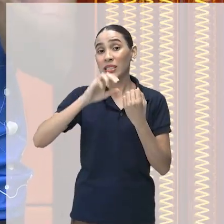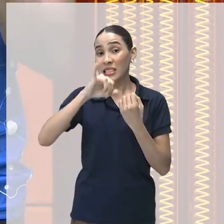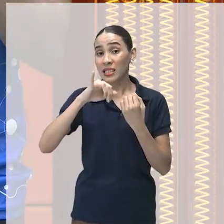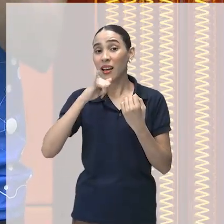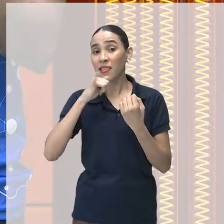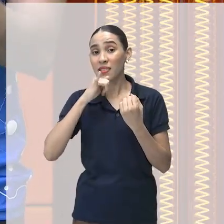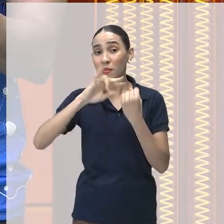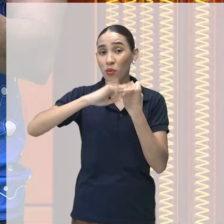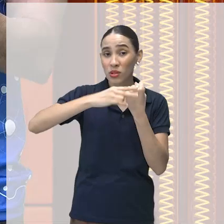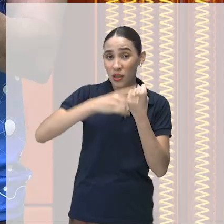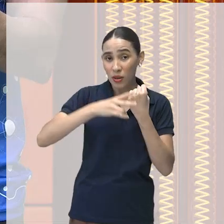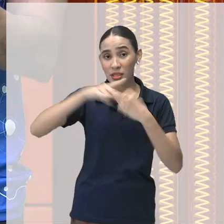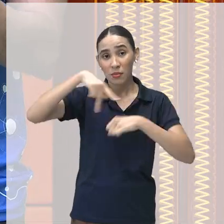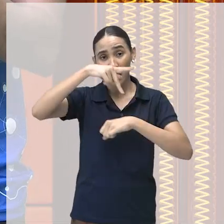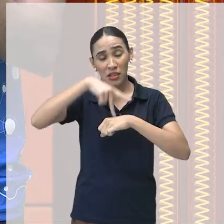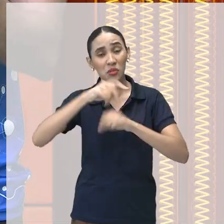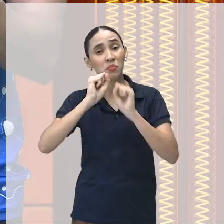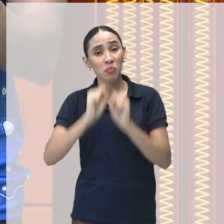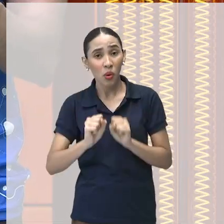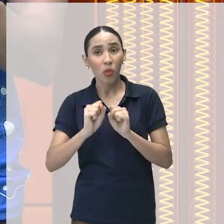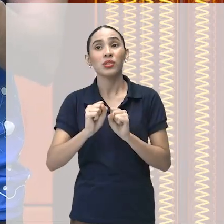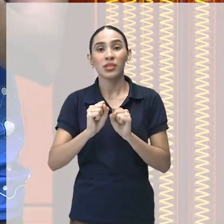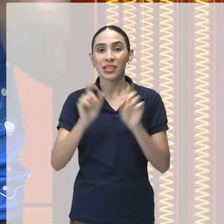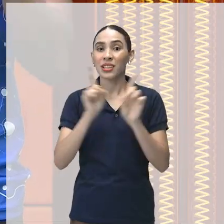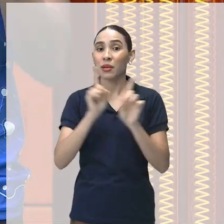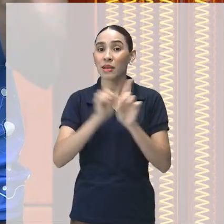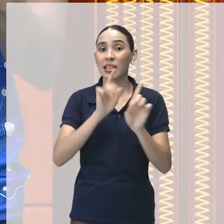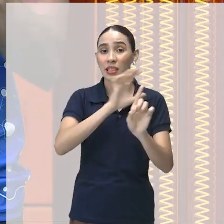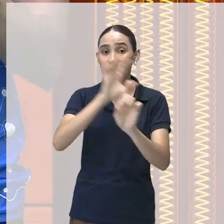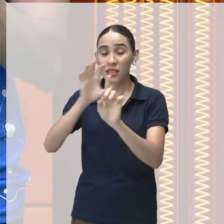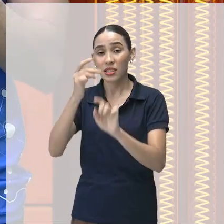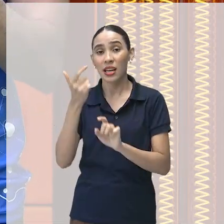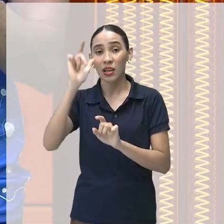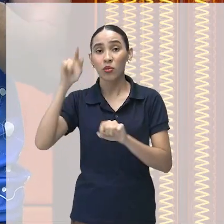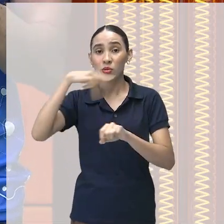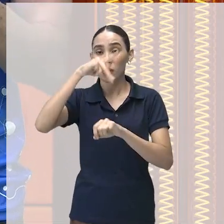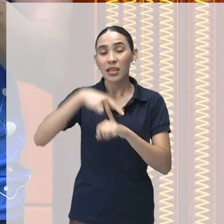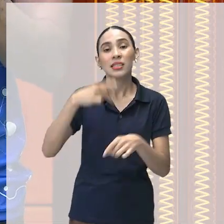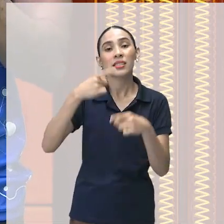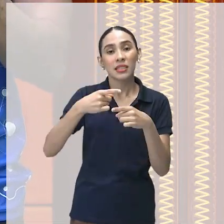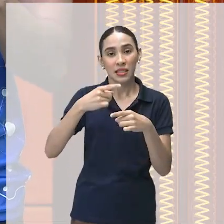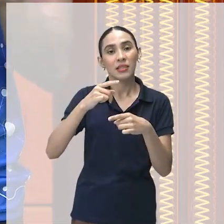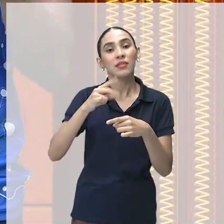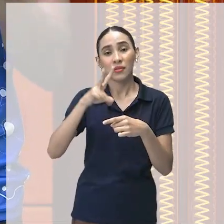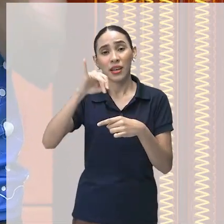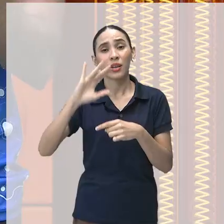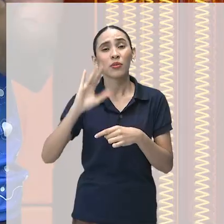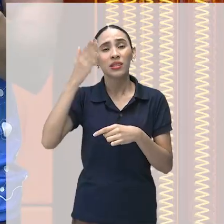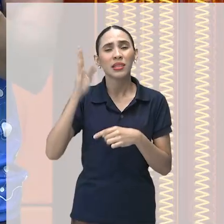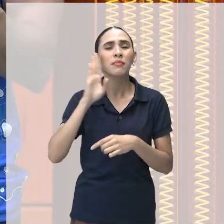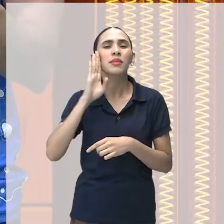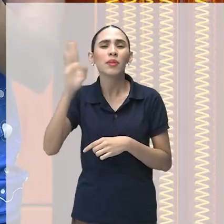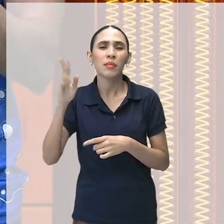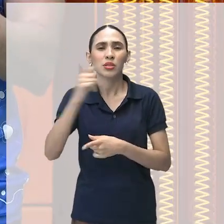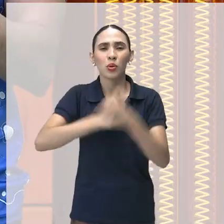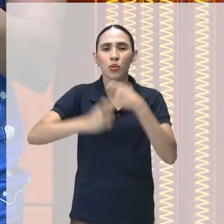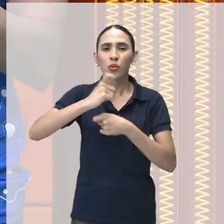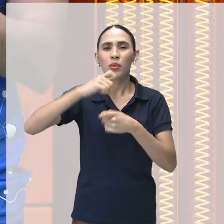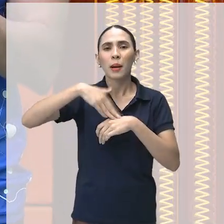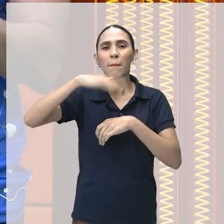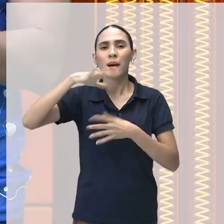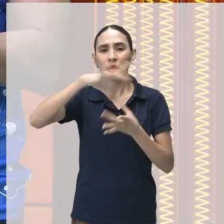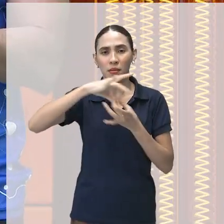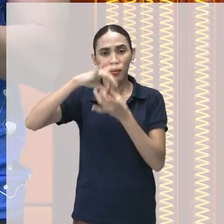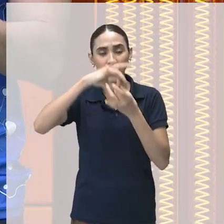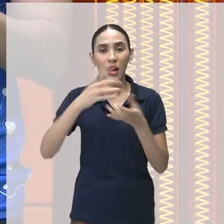país pode levar a uma crise em outros países, e isso ocorre em decorrência dessas economias mais globalizadas que nós estamos